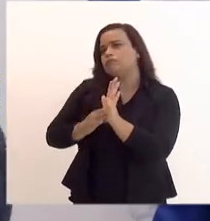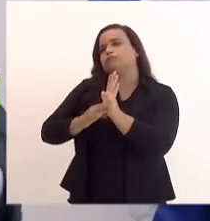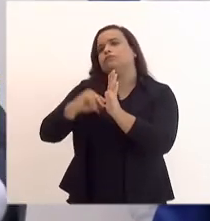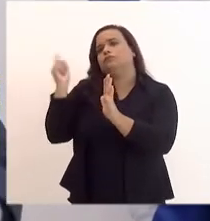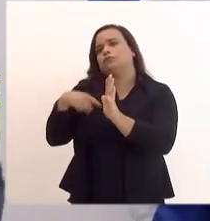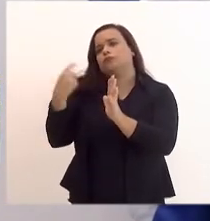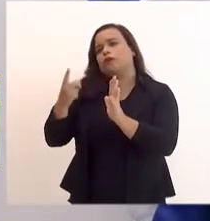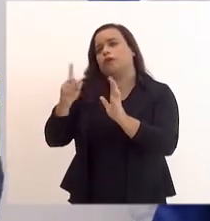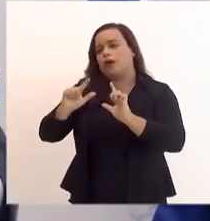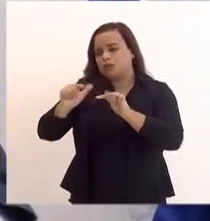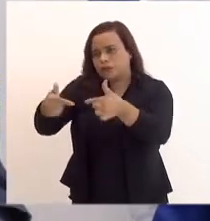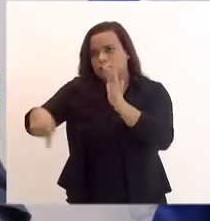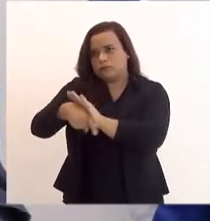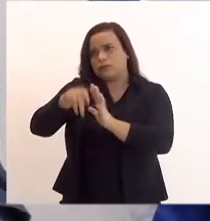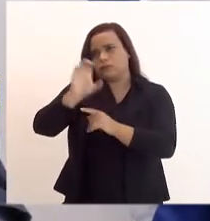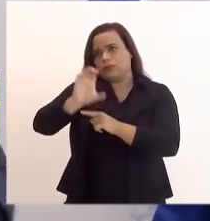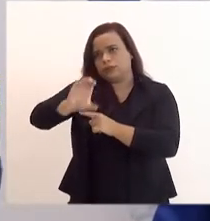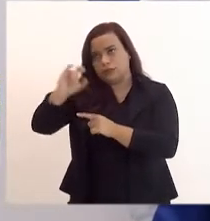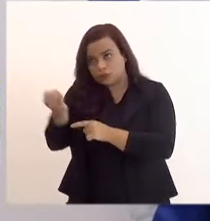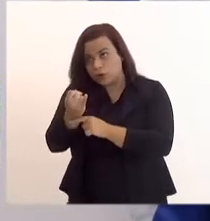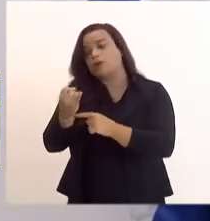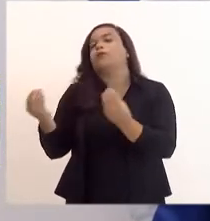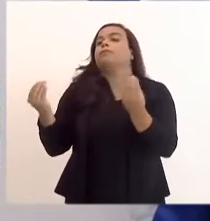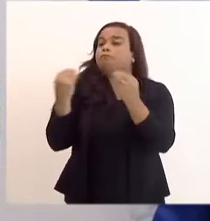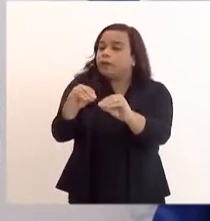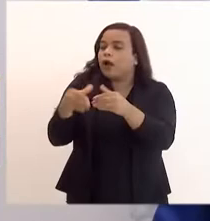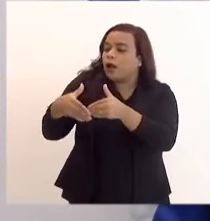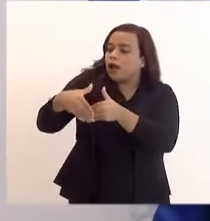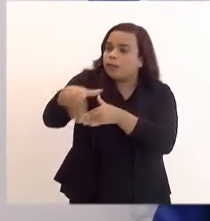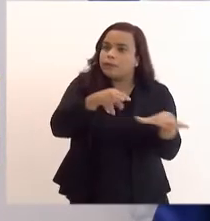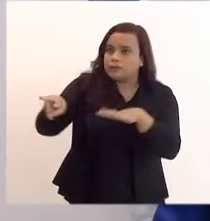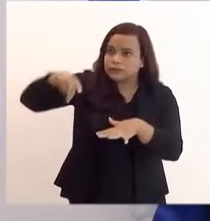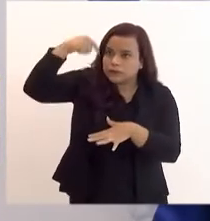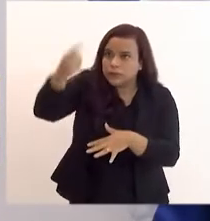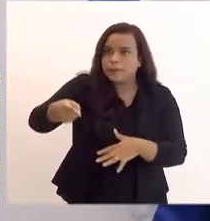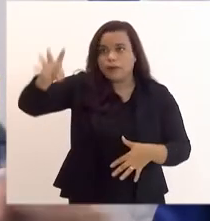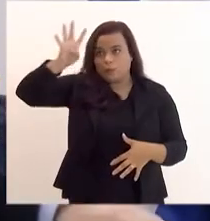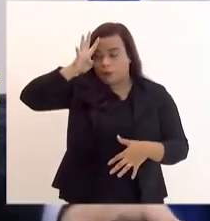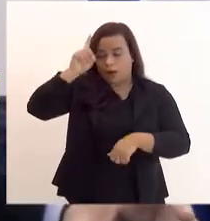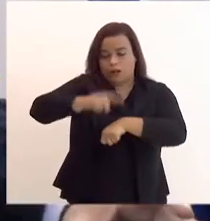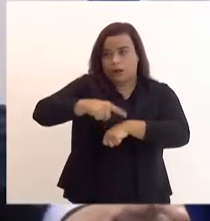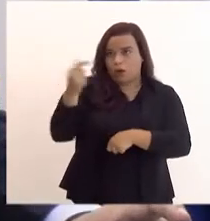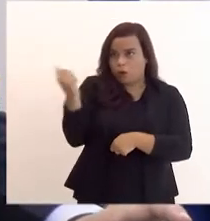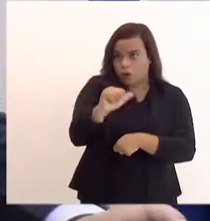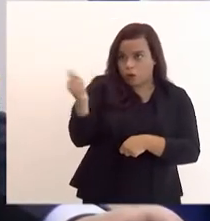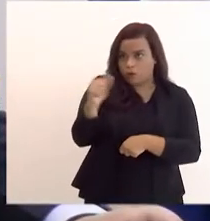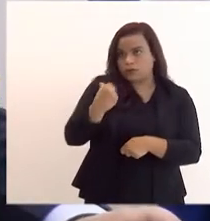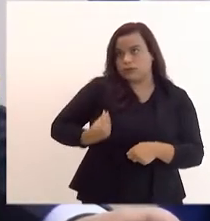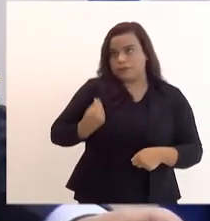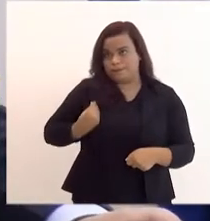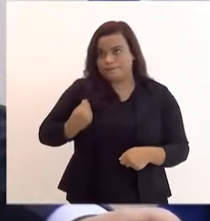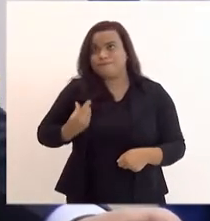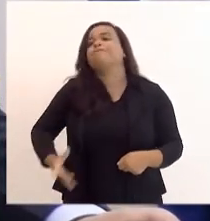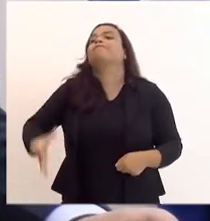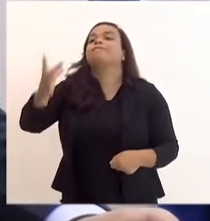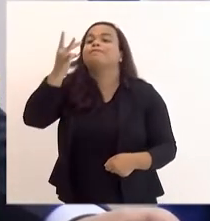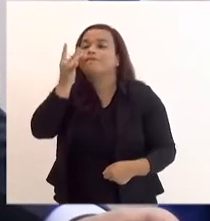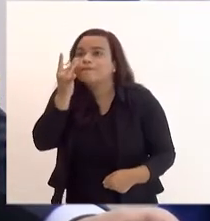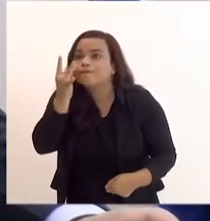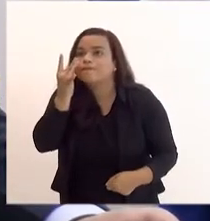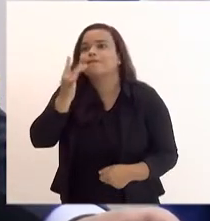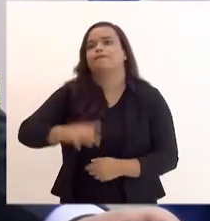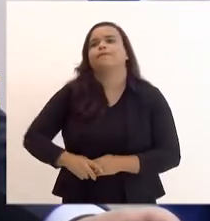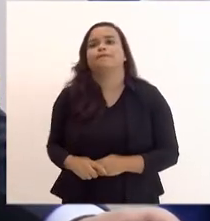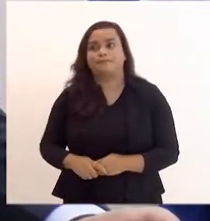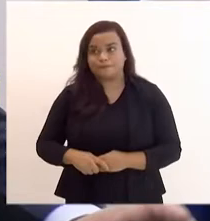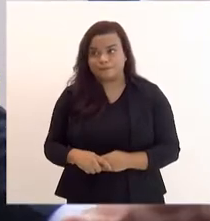CCJ com essas explicações a partir de semana que vem, quarta-feira, 11 horas, presencial, e